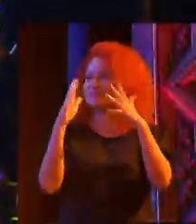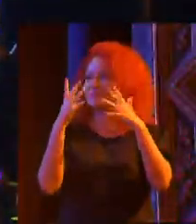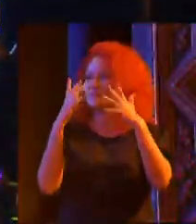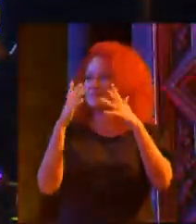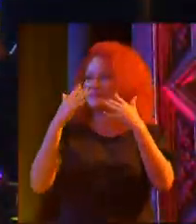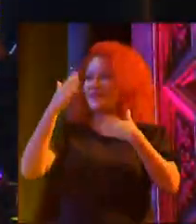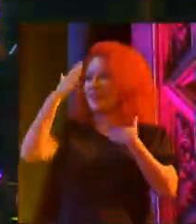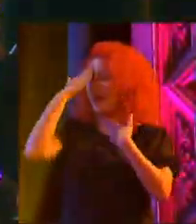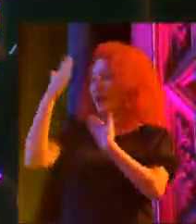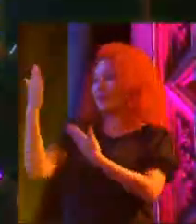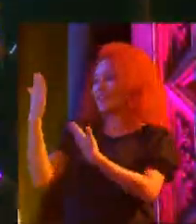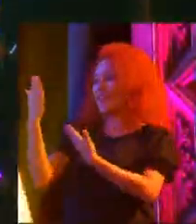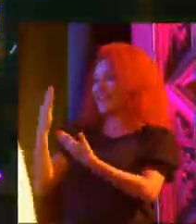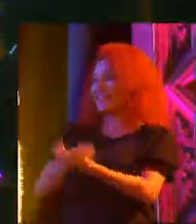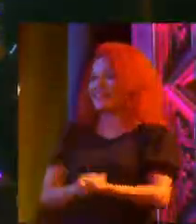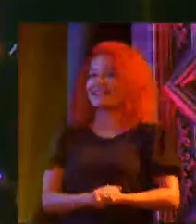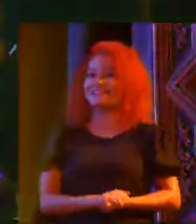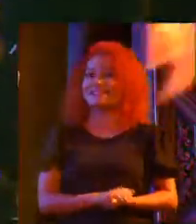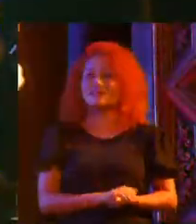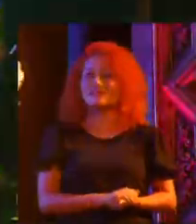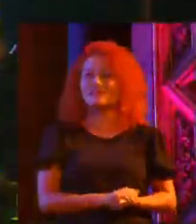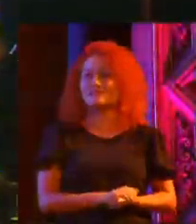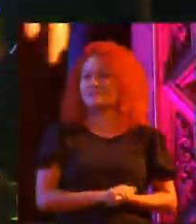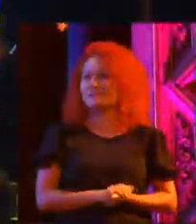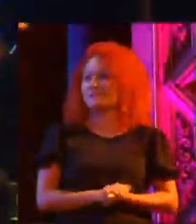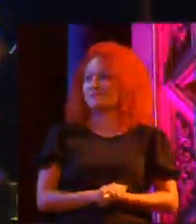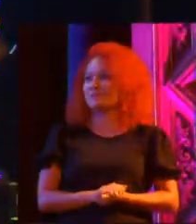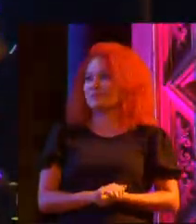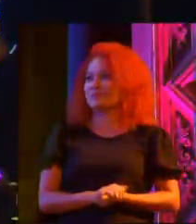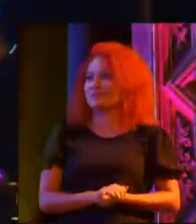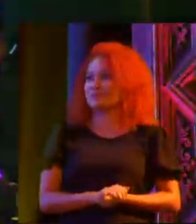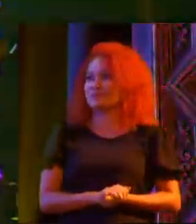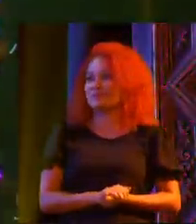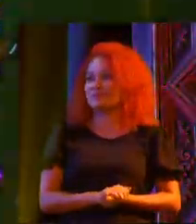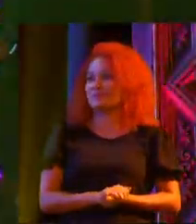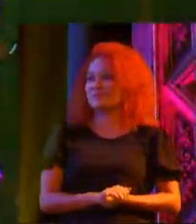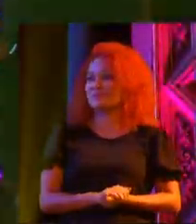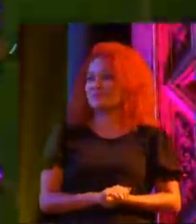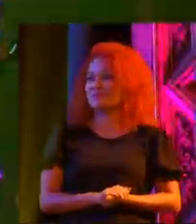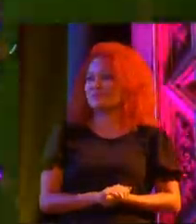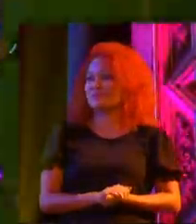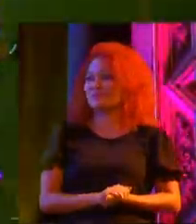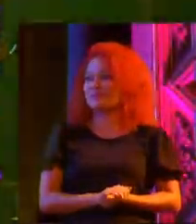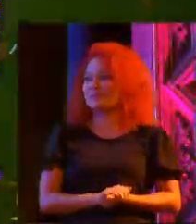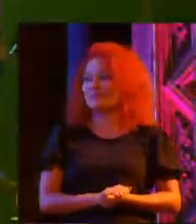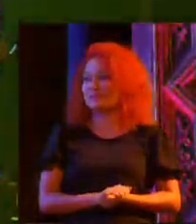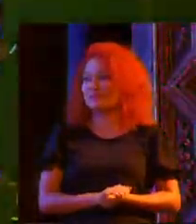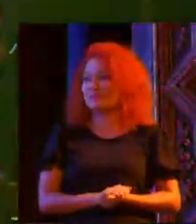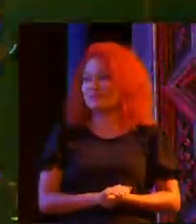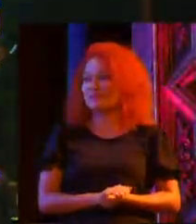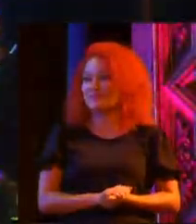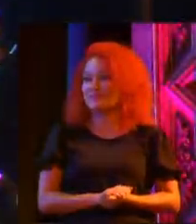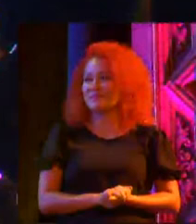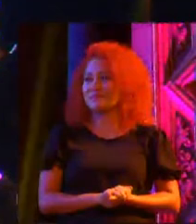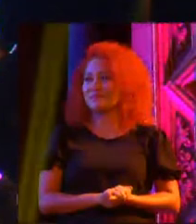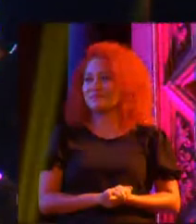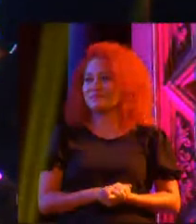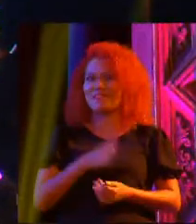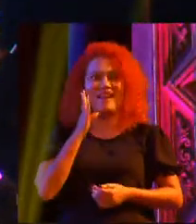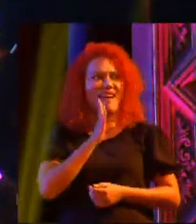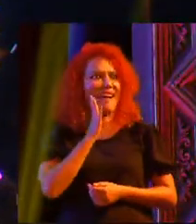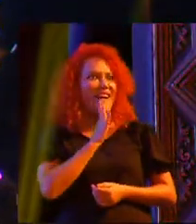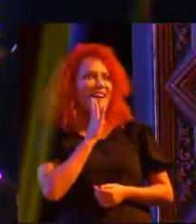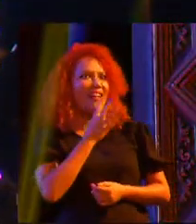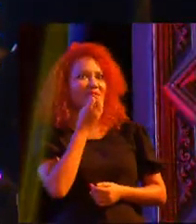Obrigado, Will. Obrigado, os patentes. Obrigado, Will. Ah, valeu, que legal, gente. Pô, agora que eu,